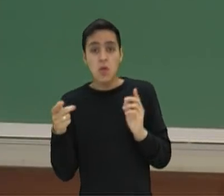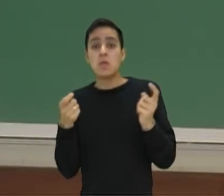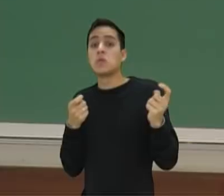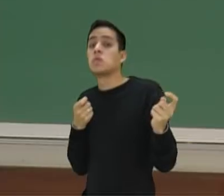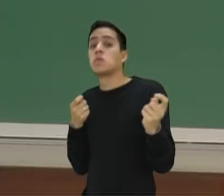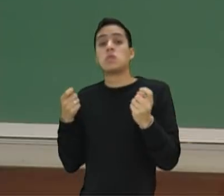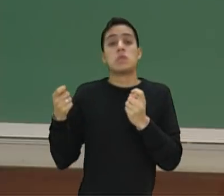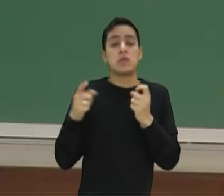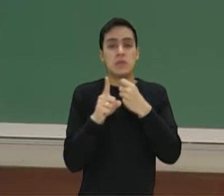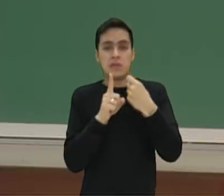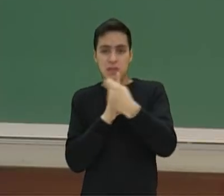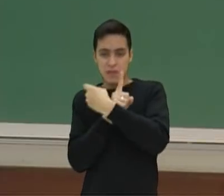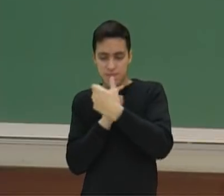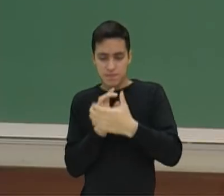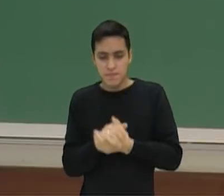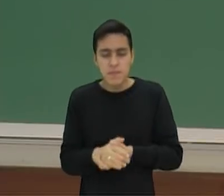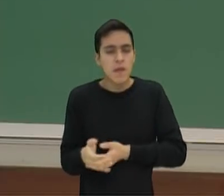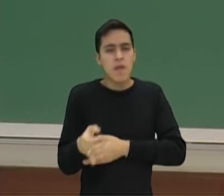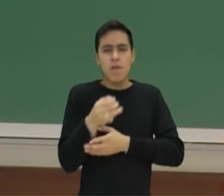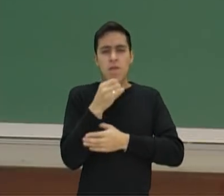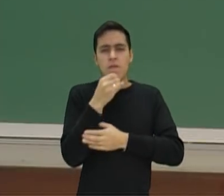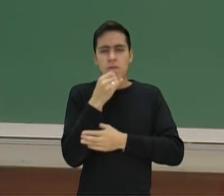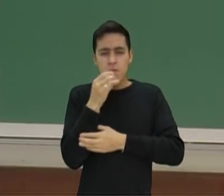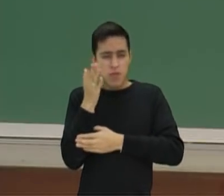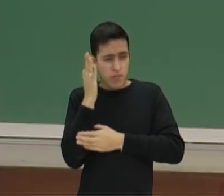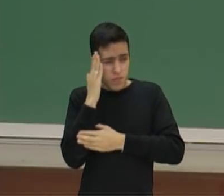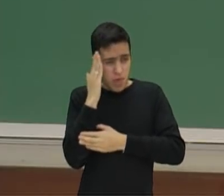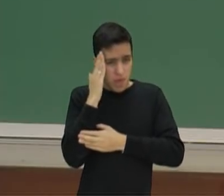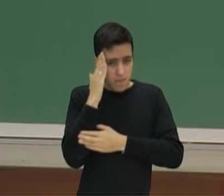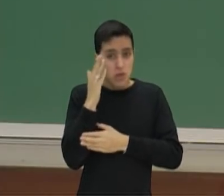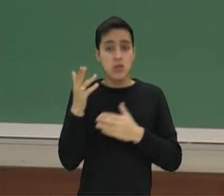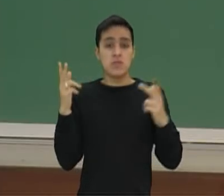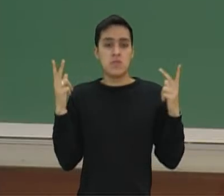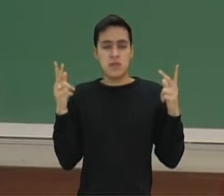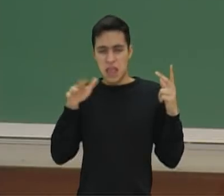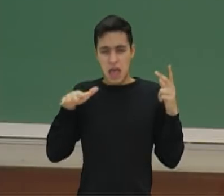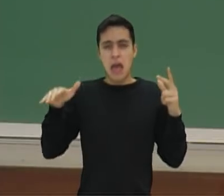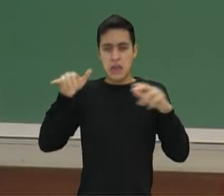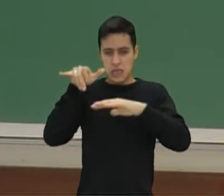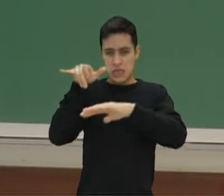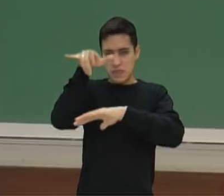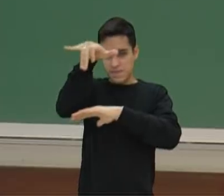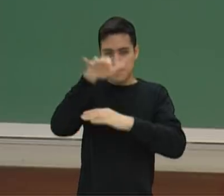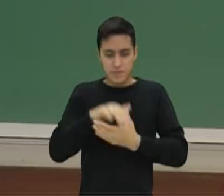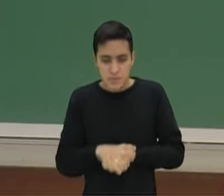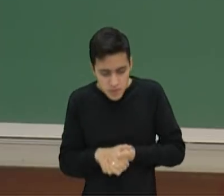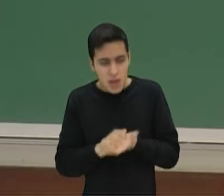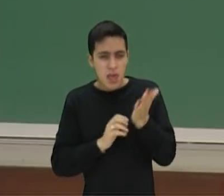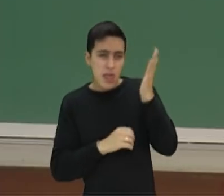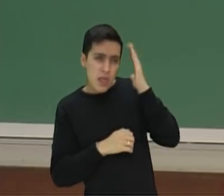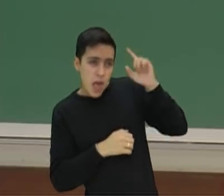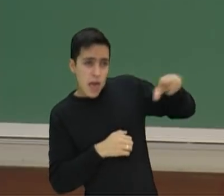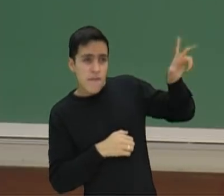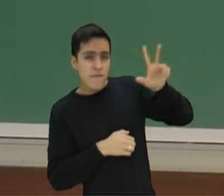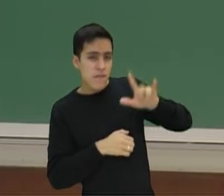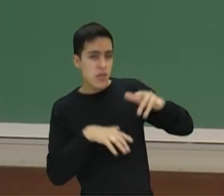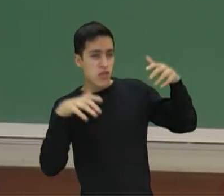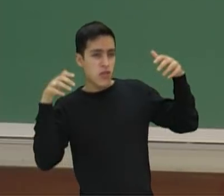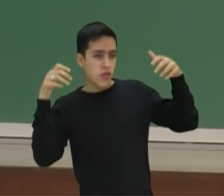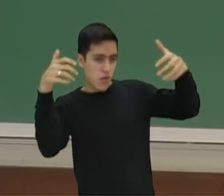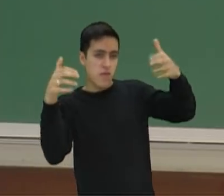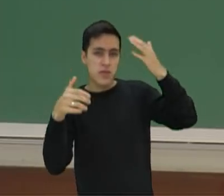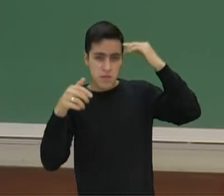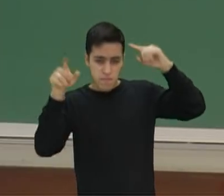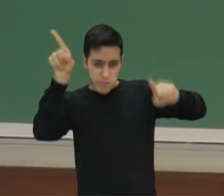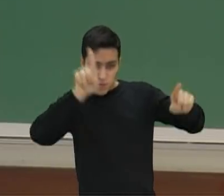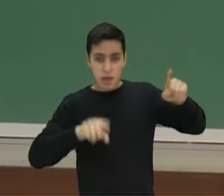no aeroporto. Se ele souber a previsão do tempo, se vai chover, se vai ter tempestade, ele vai saber se